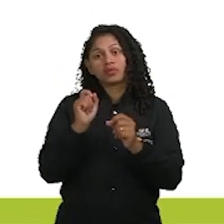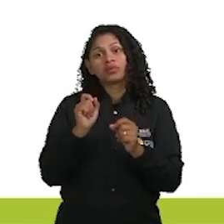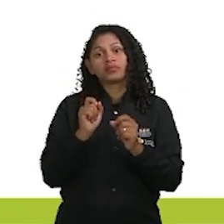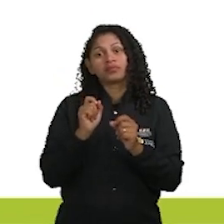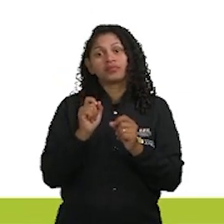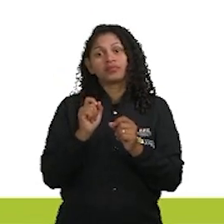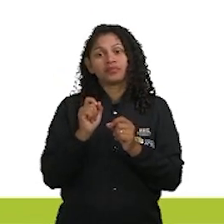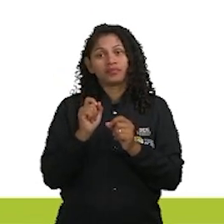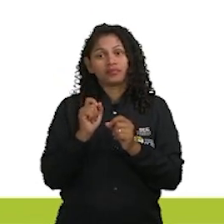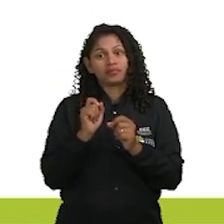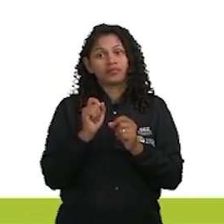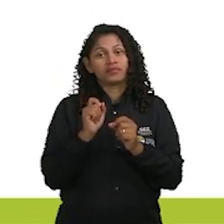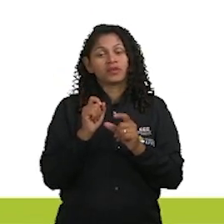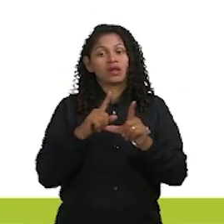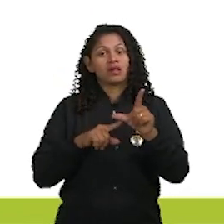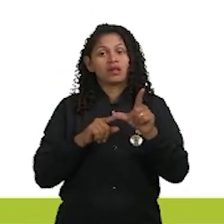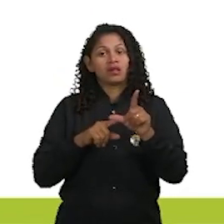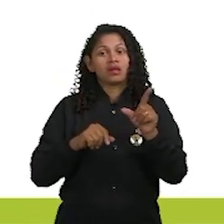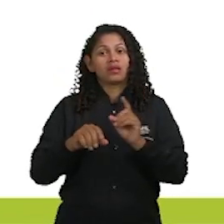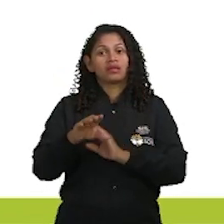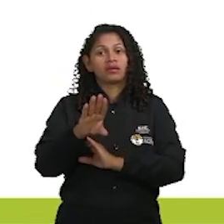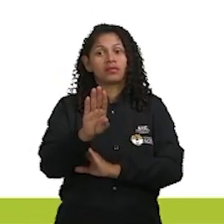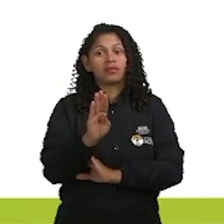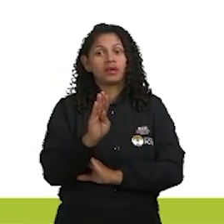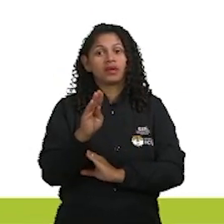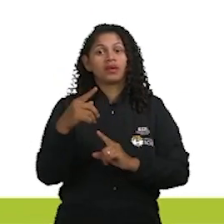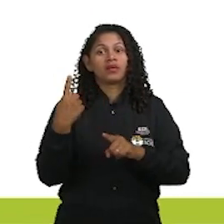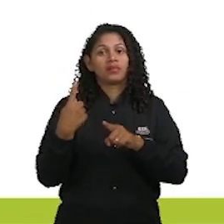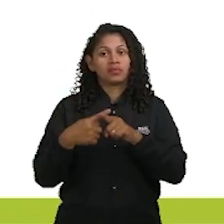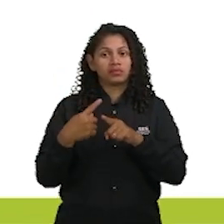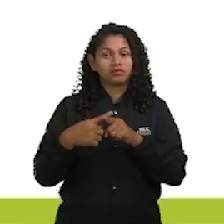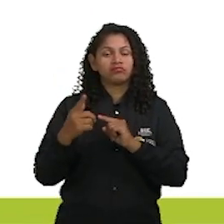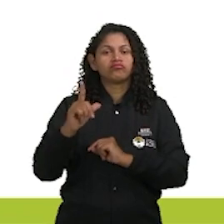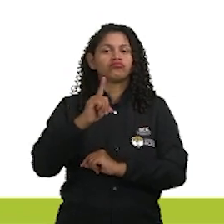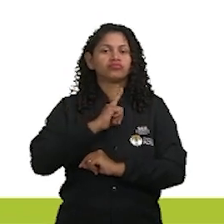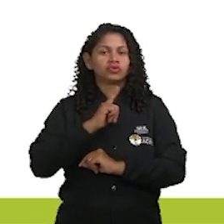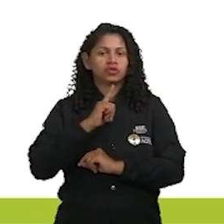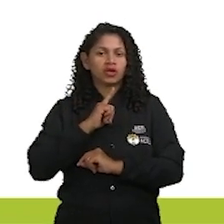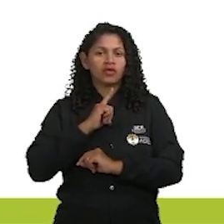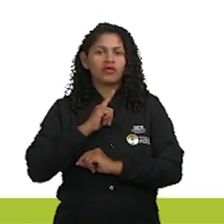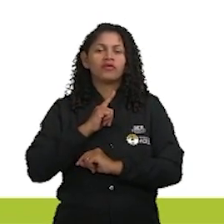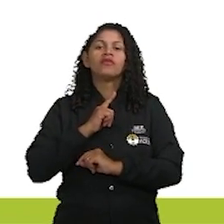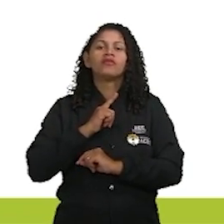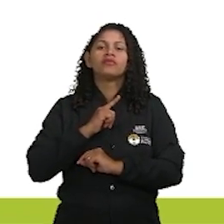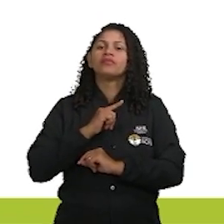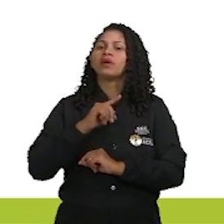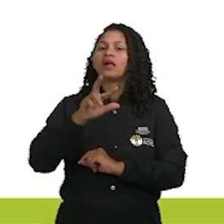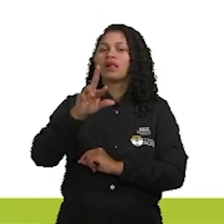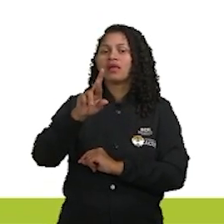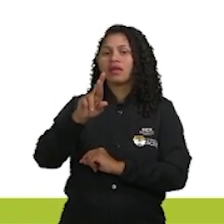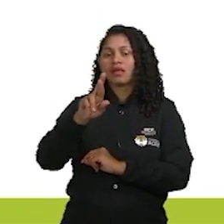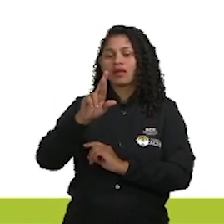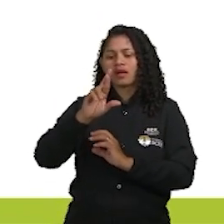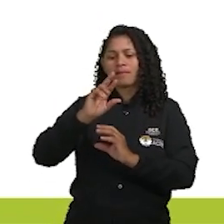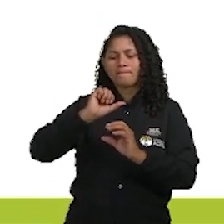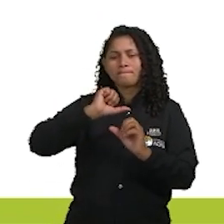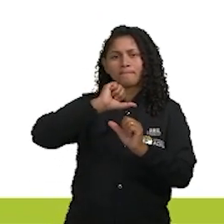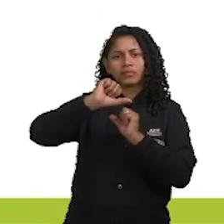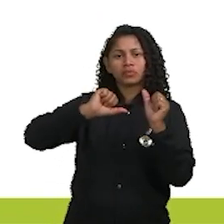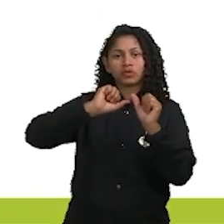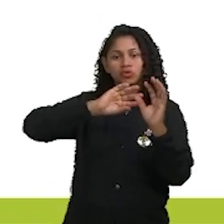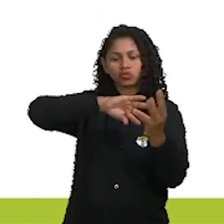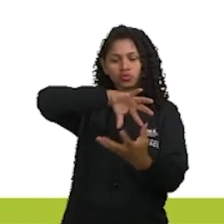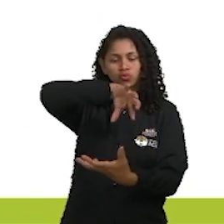a alternativa B, porque houve aí uma regeneração do corante. O corante, ele